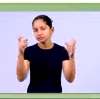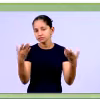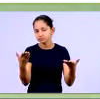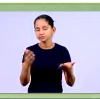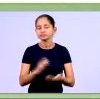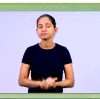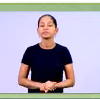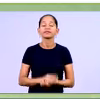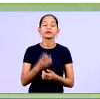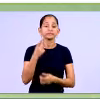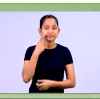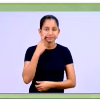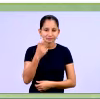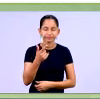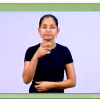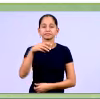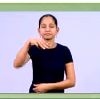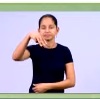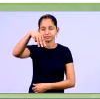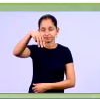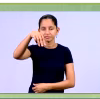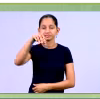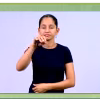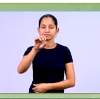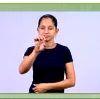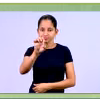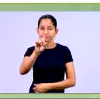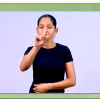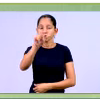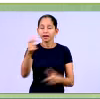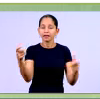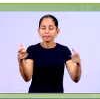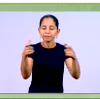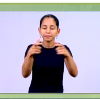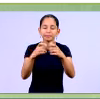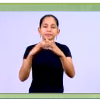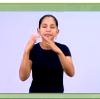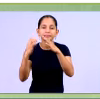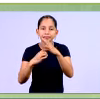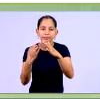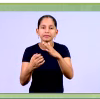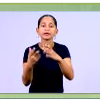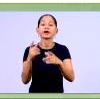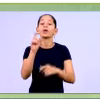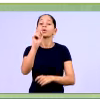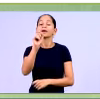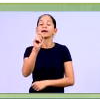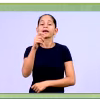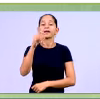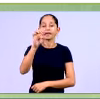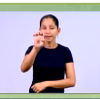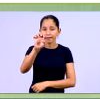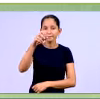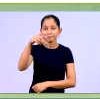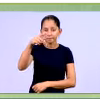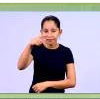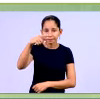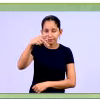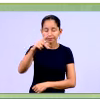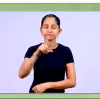vejamos, as MEs, microempresas, e as EPPs estão lá no artigo